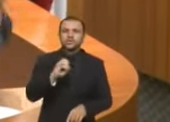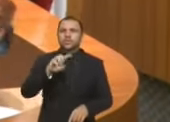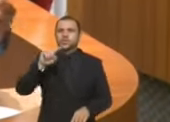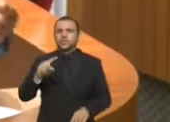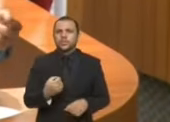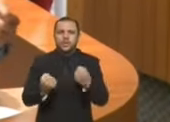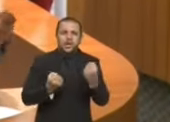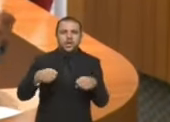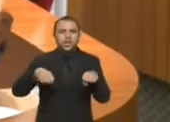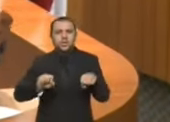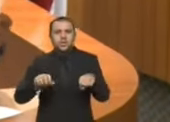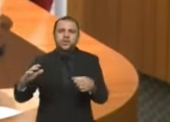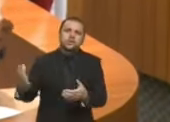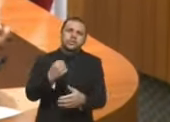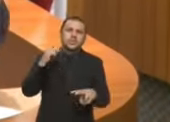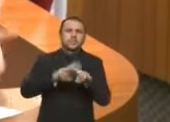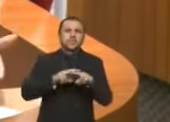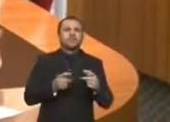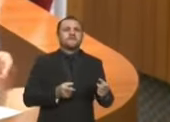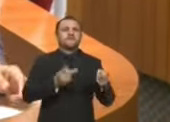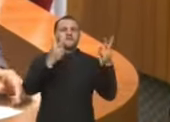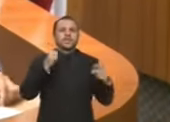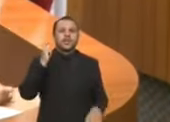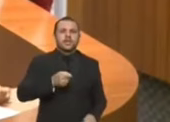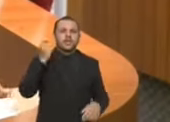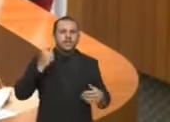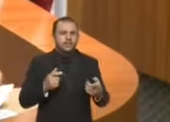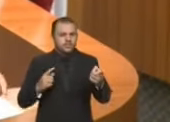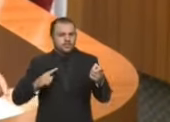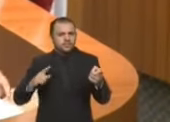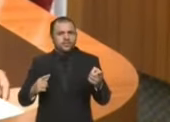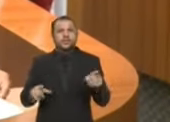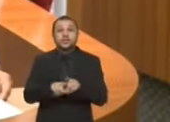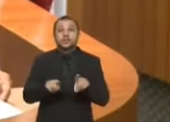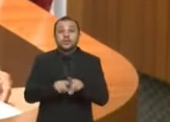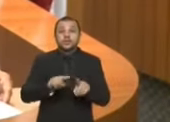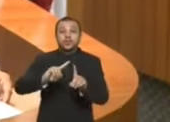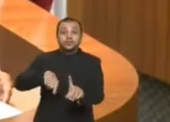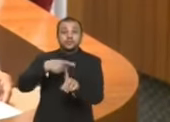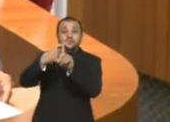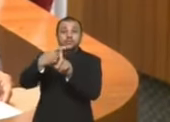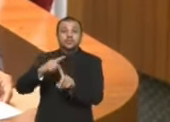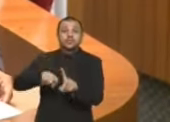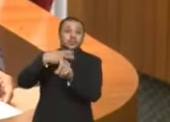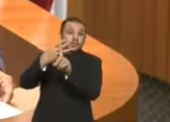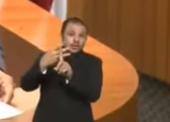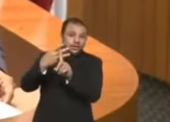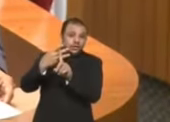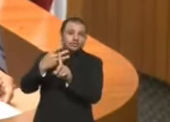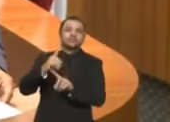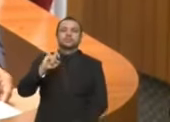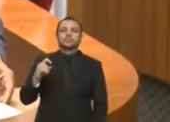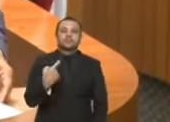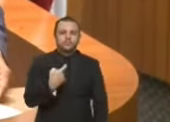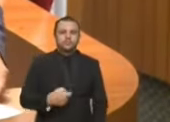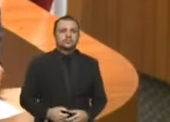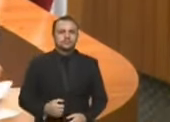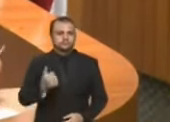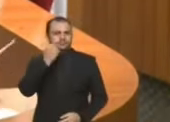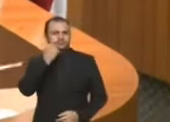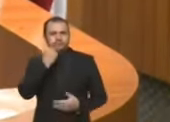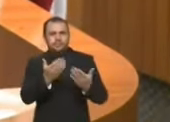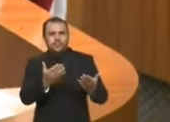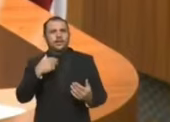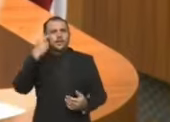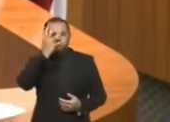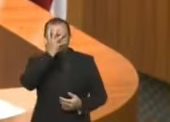leiloado mais de 15 mil carros e motos do Estado do Maranhão. E mais ainda, ter aumentado 3 vezes o imposto, de ter vergonha na cara, ao invés de falar mal do presidente da